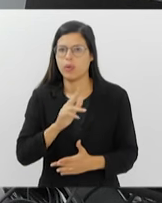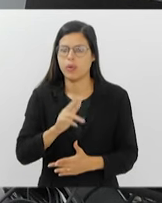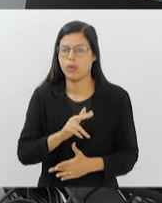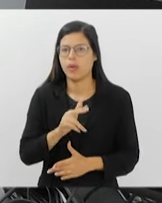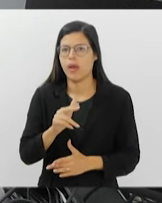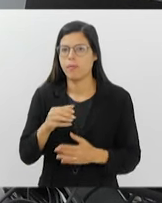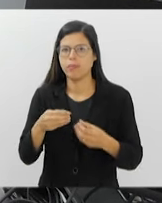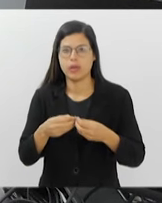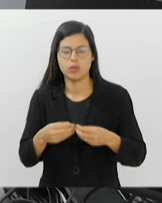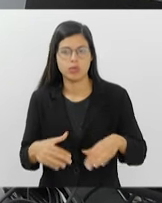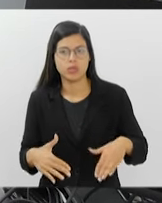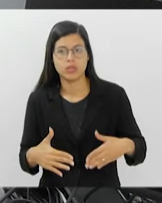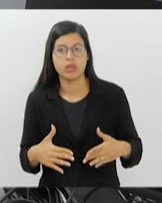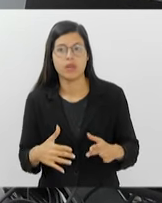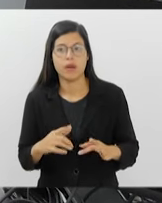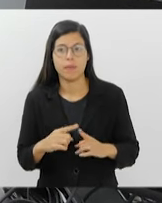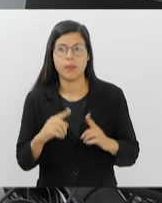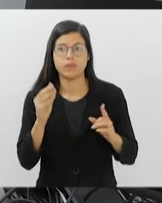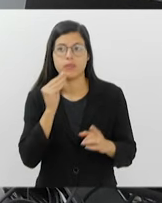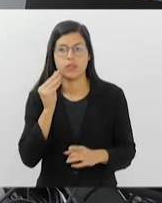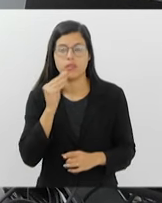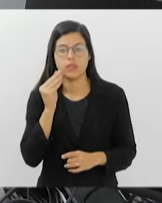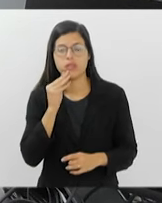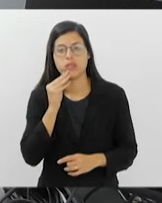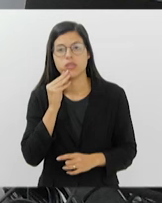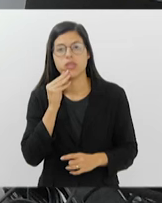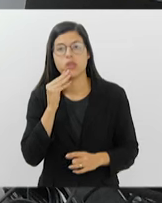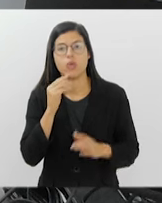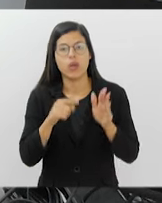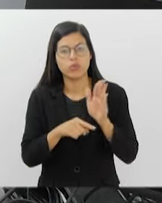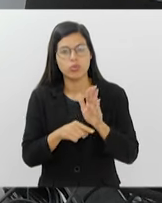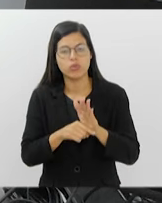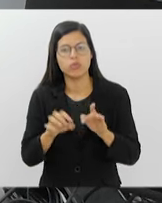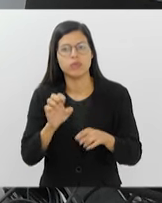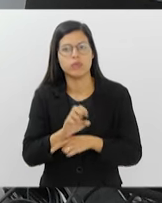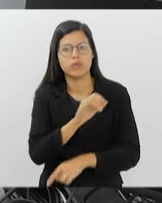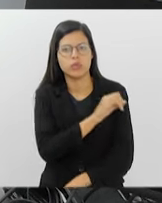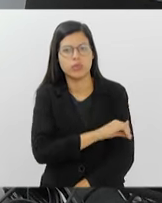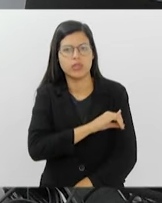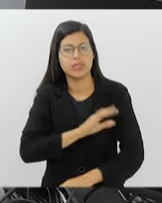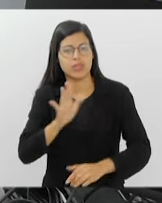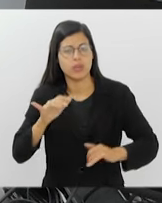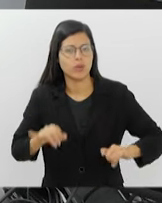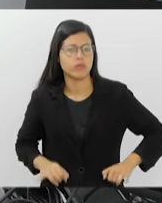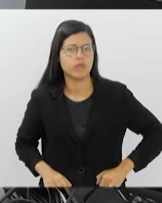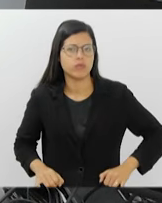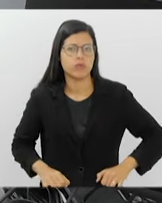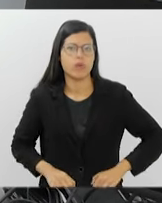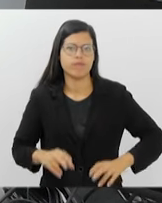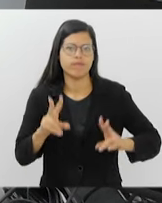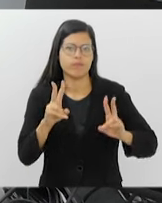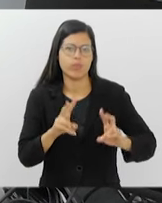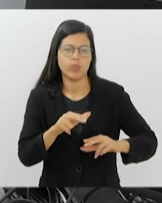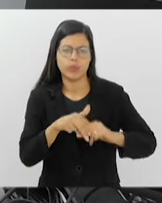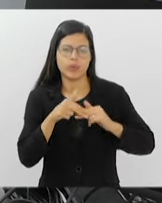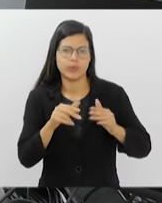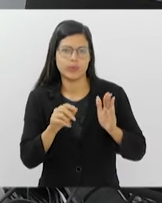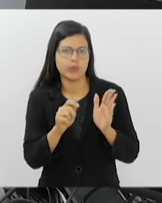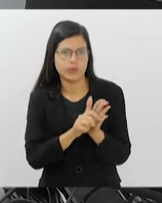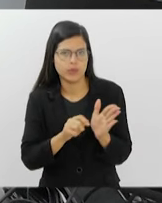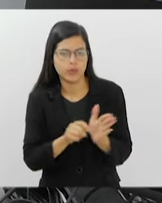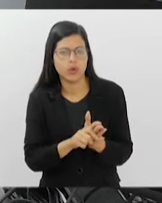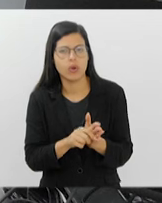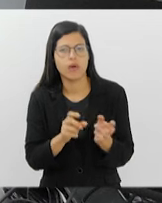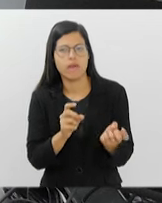só tentando trazer a estabilidade pro estado do Rio de Janeiro que já sofre tanto com a questão das drogas do tráfico enfim não podemos fazer do nosso